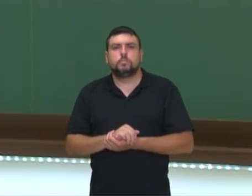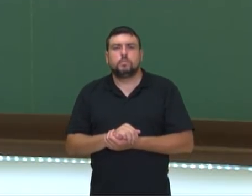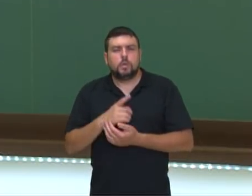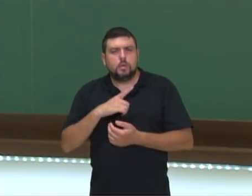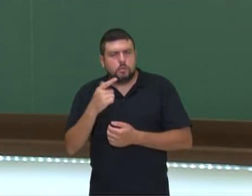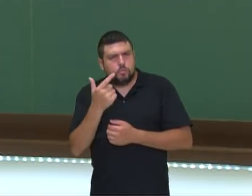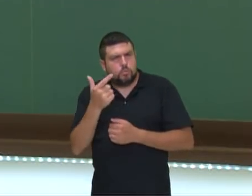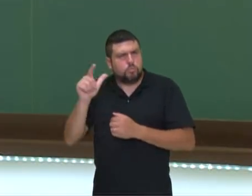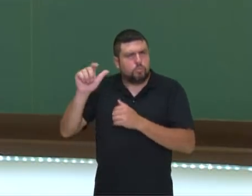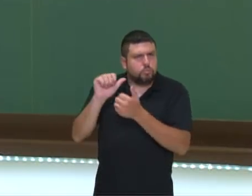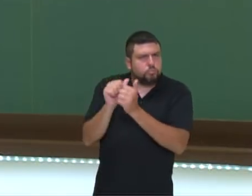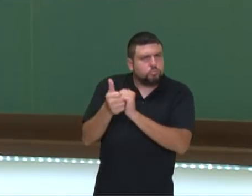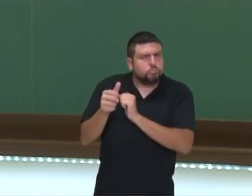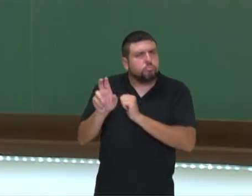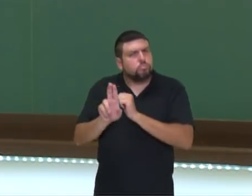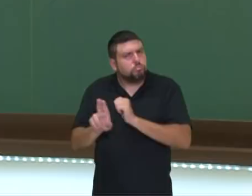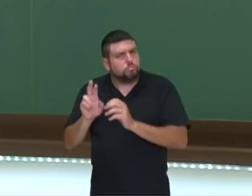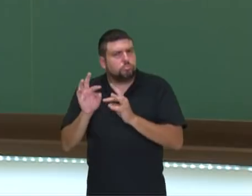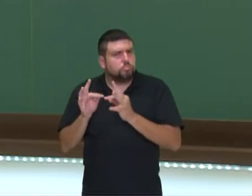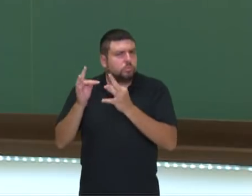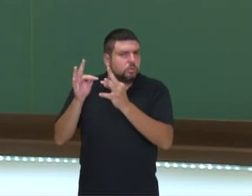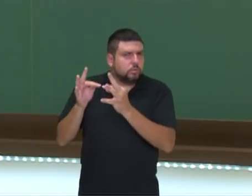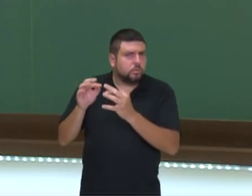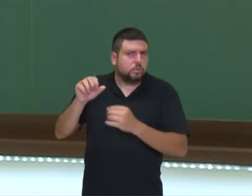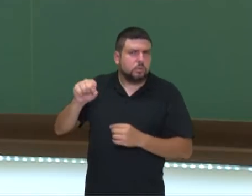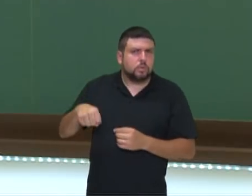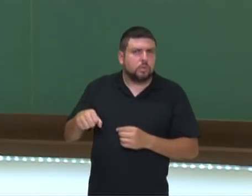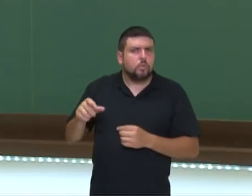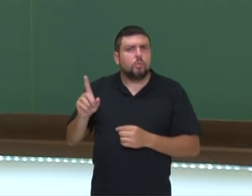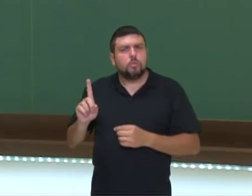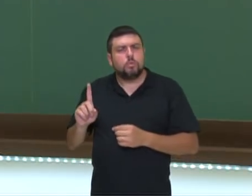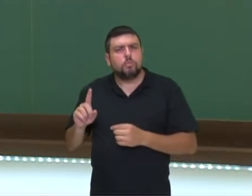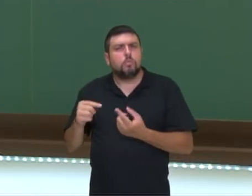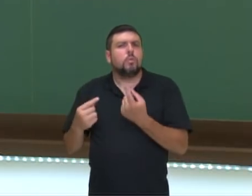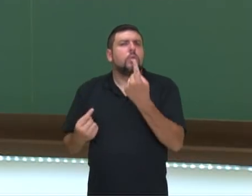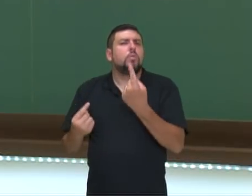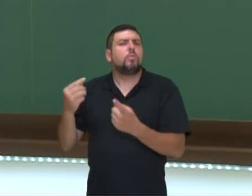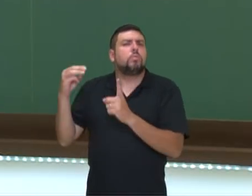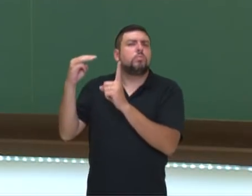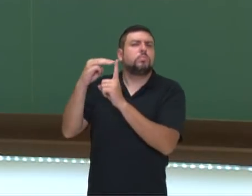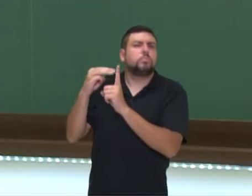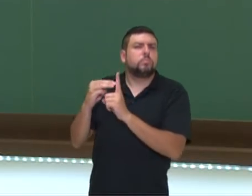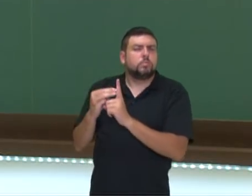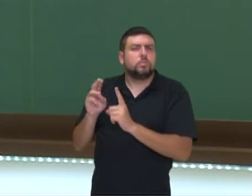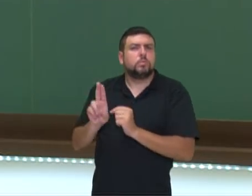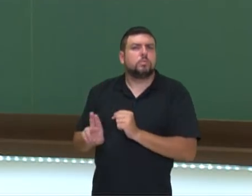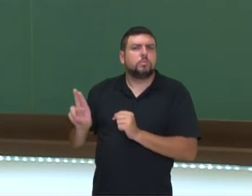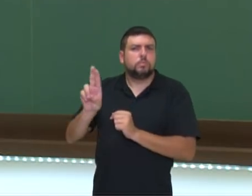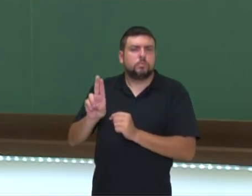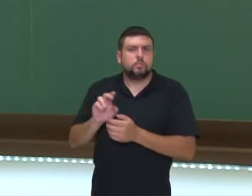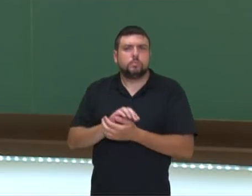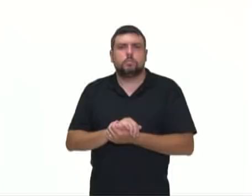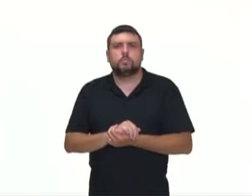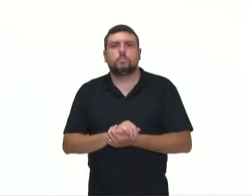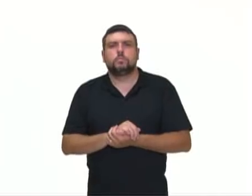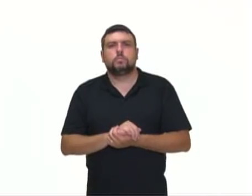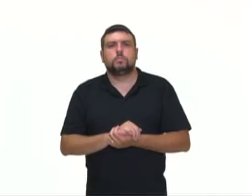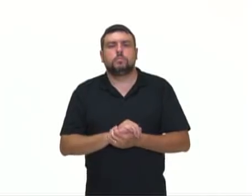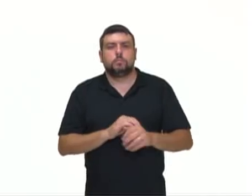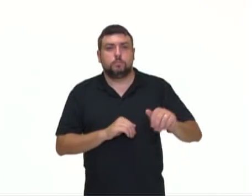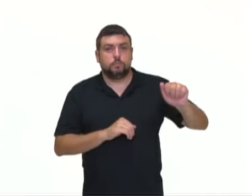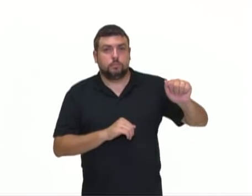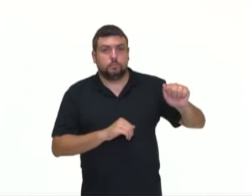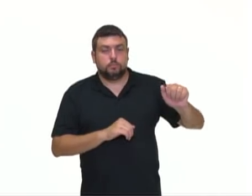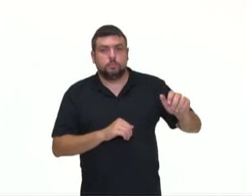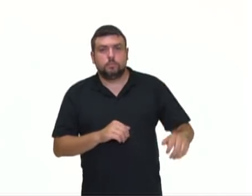utilizam a tecnologia a seu favor? Se existe, qual dessas modalidades utilizam desse recurso? Então vamos para as alternativas. Alternativa A, tênis